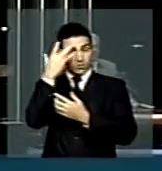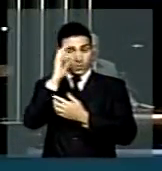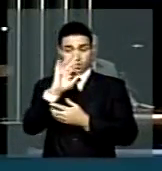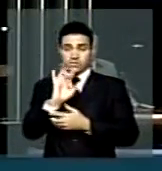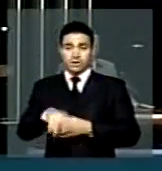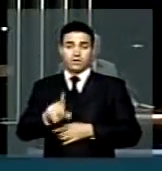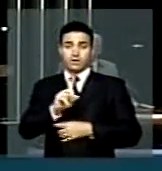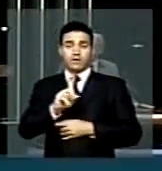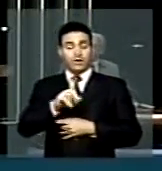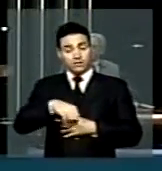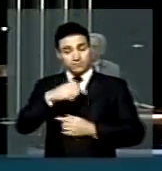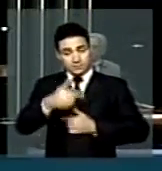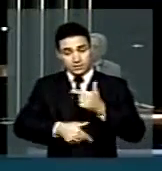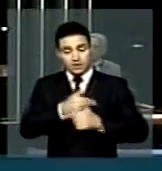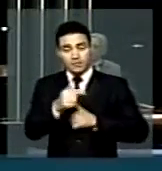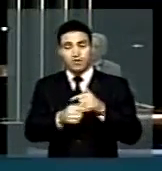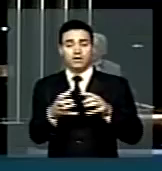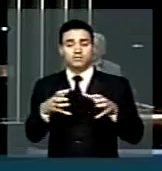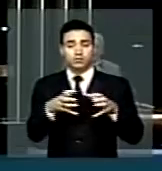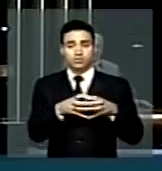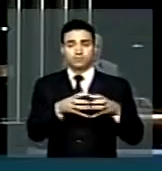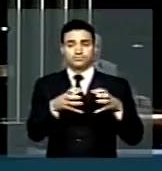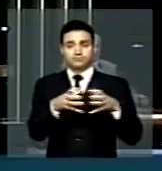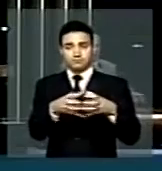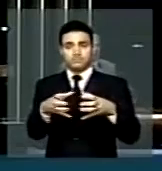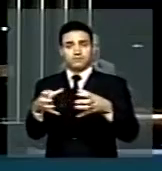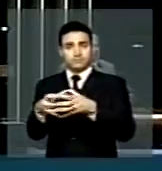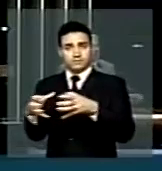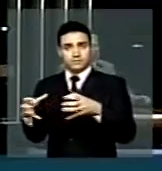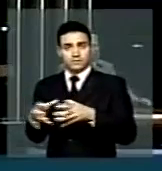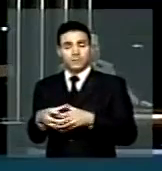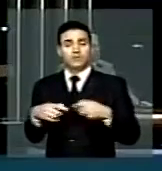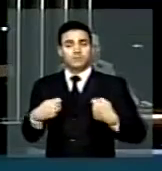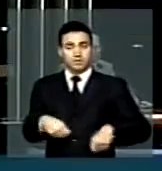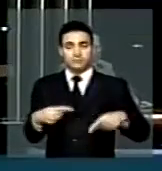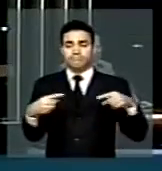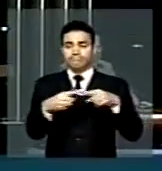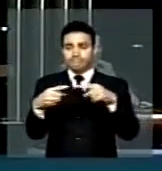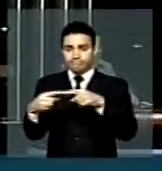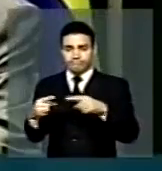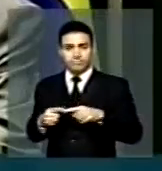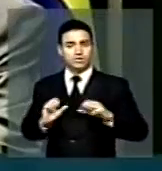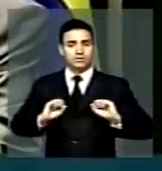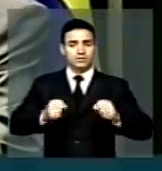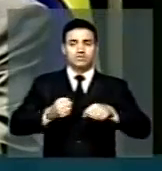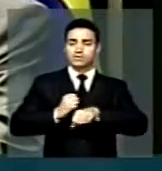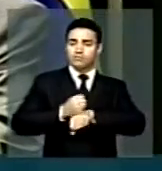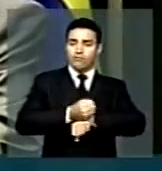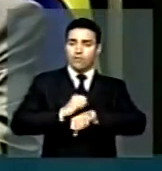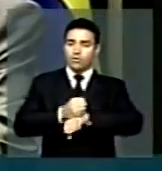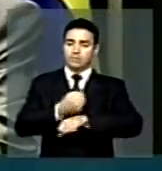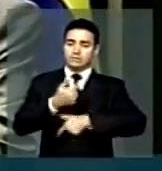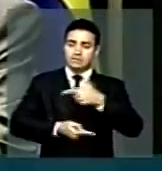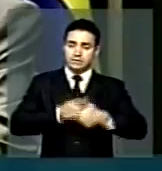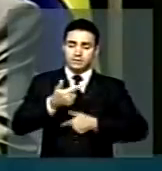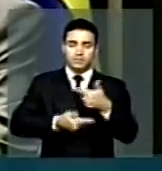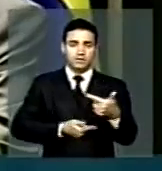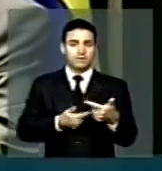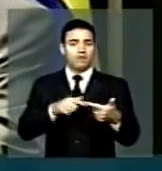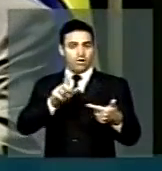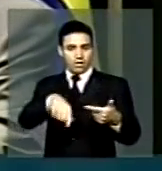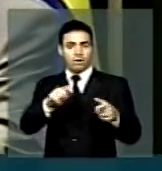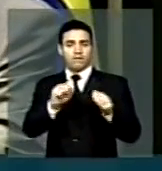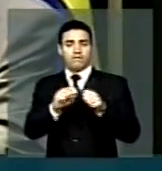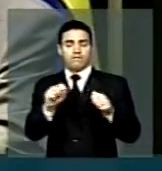é um trabalho de orivesaria e que requer uma convergência de esforços. E foi isso que nós